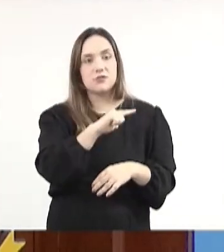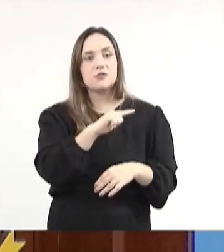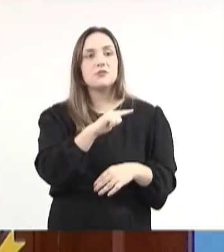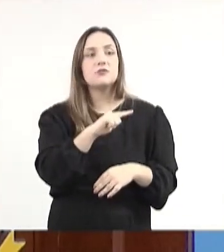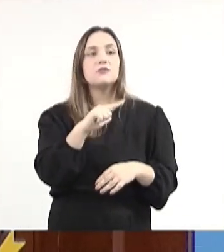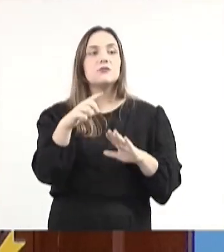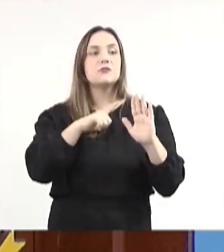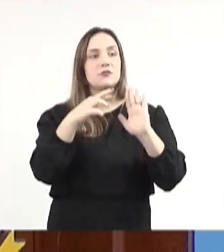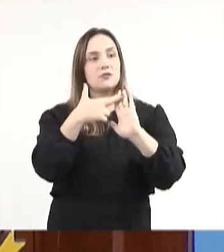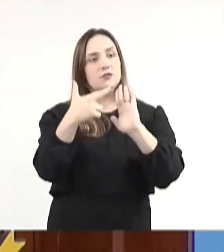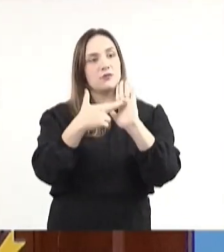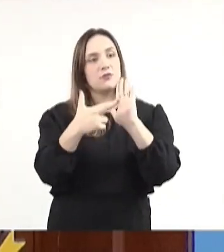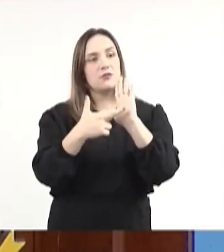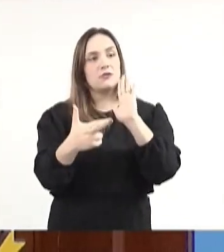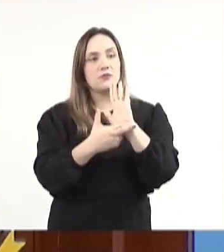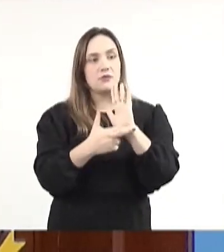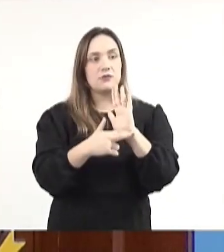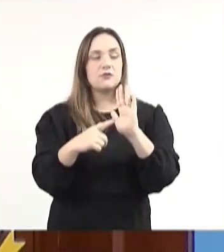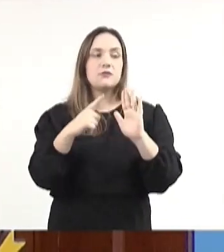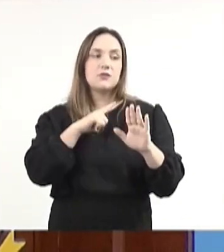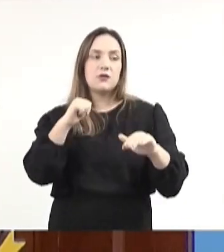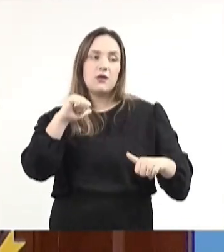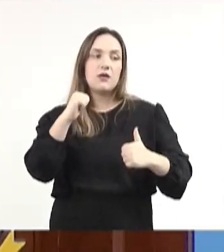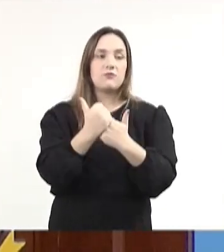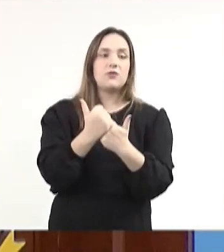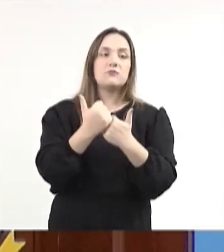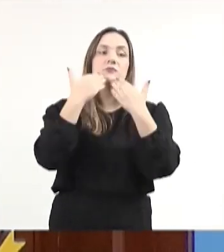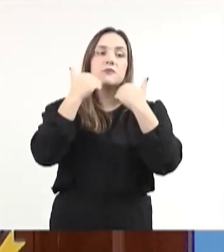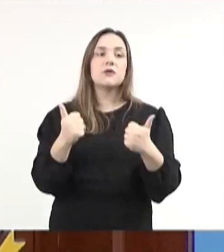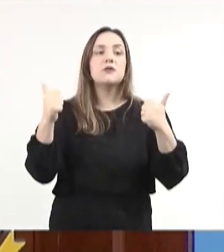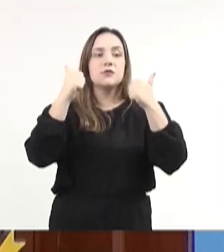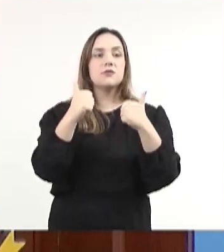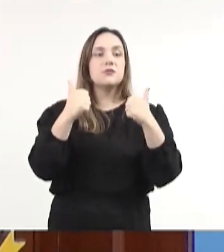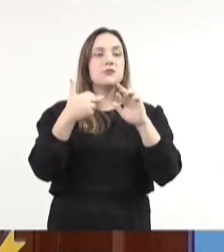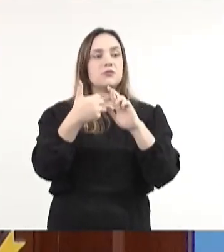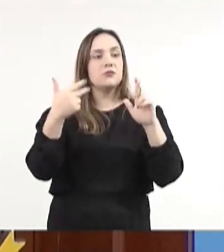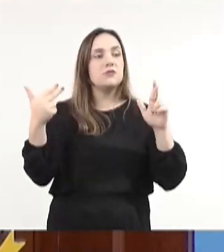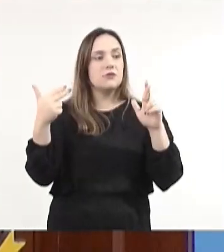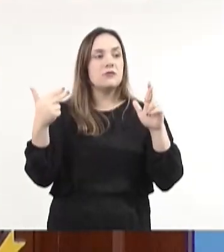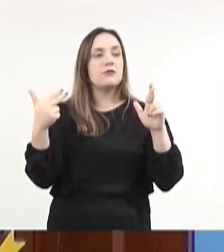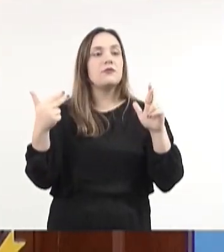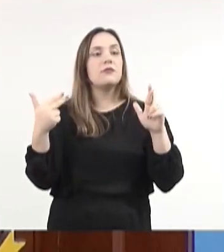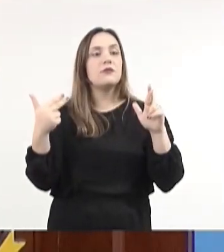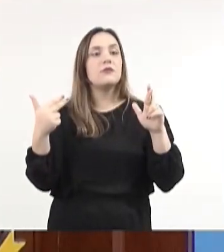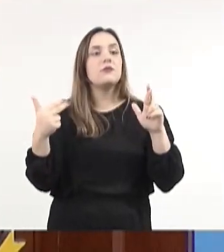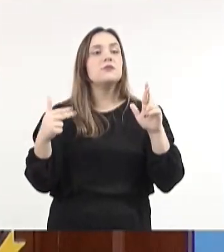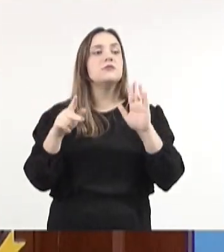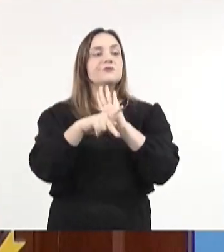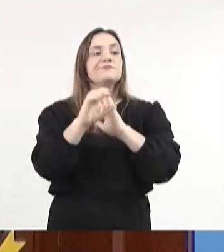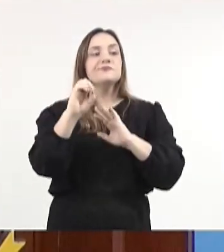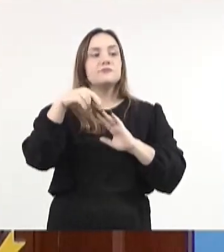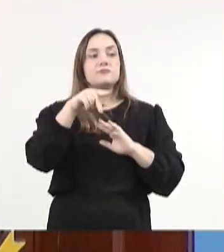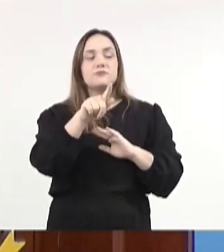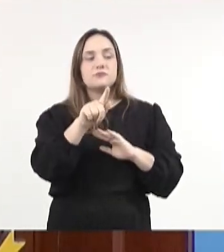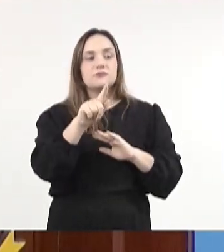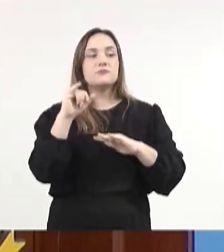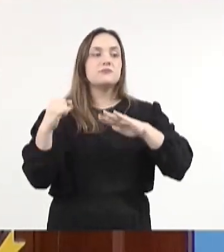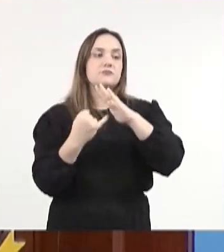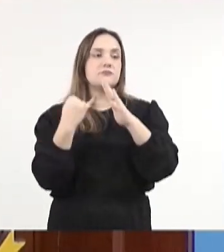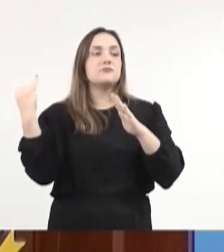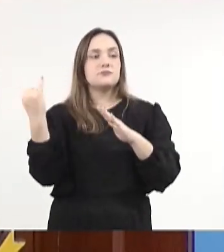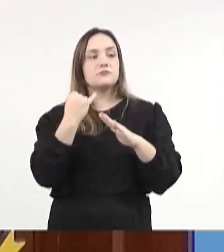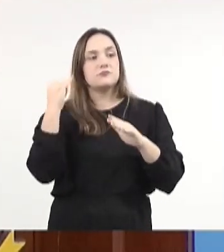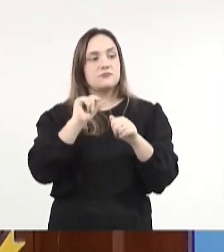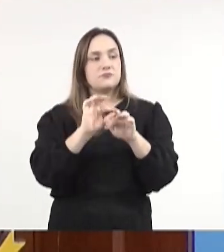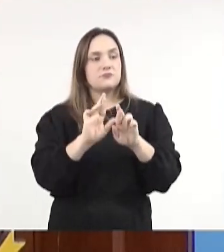tenha a respectiva regulamentação e que a gente tenha um aporte maior de recursos para atender essas ONGs, essas instituições tão importantes